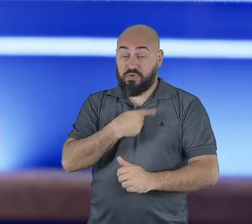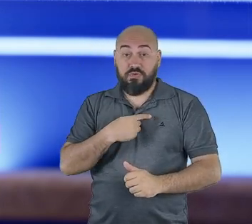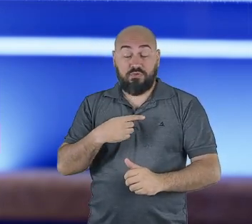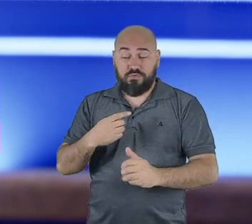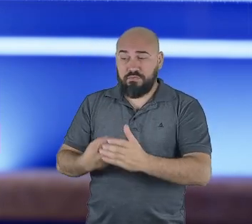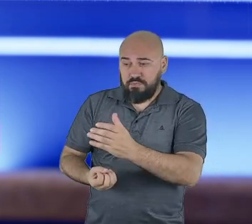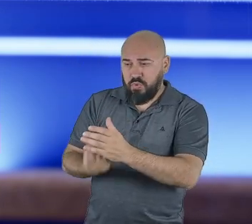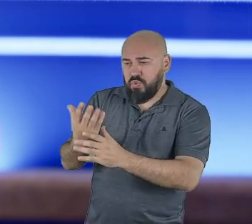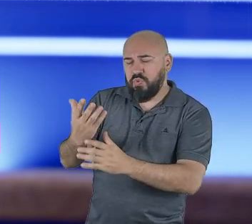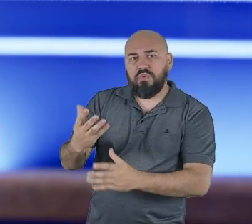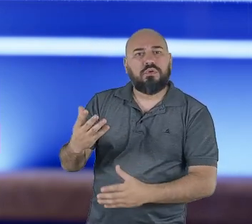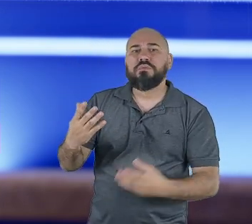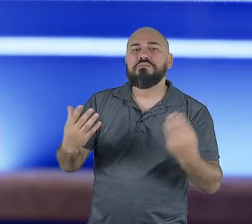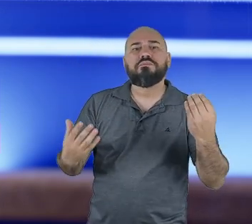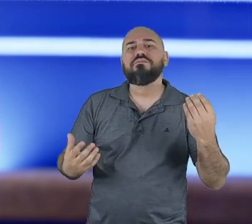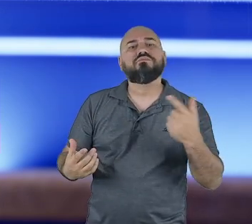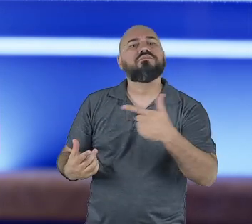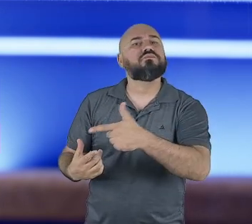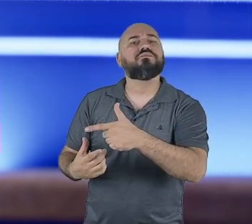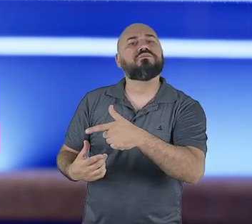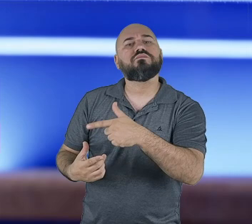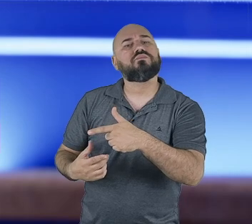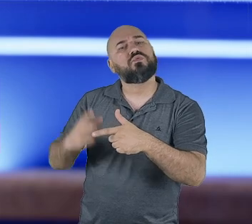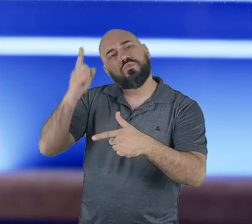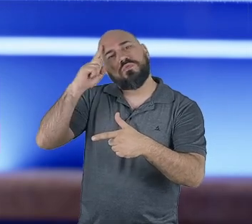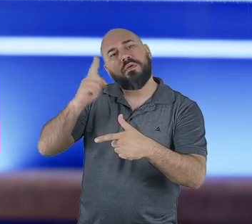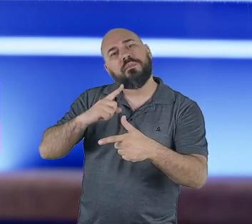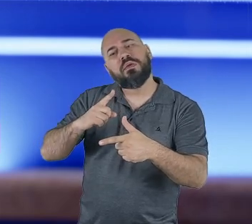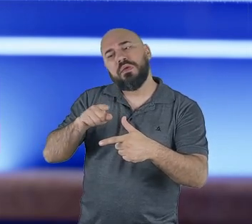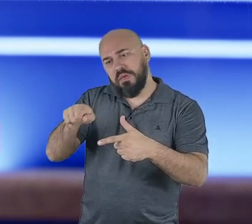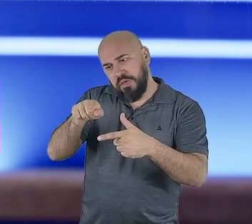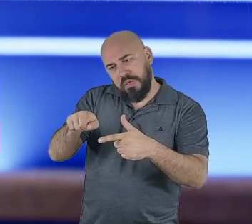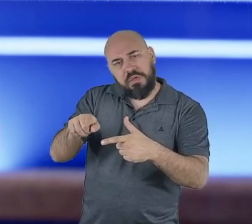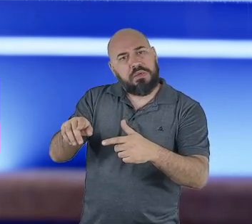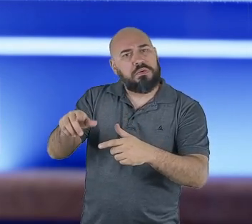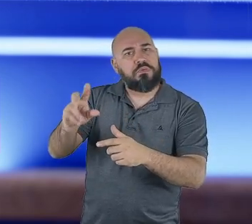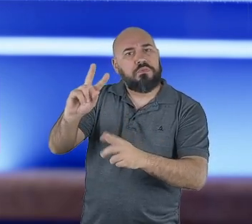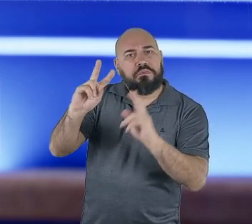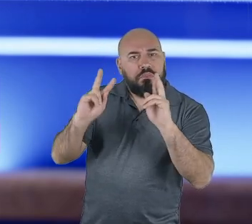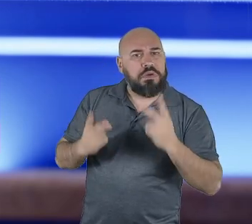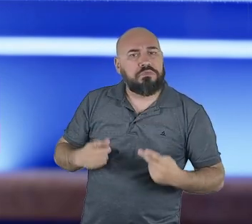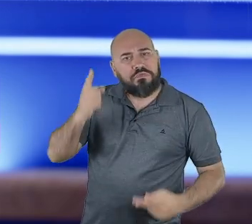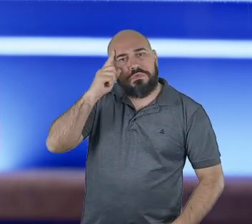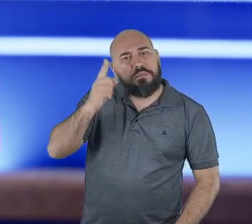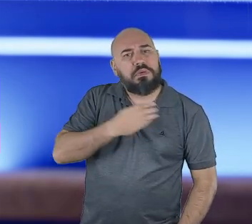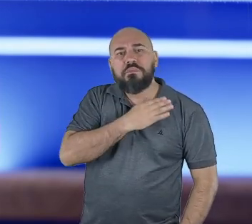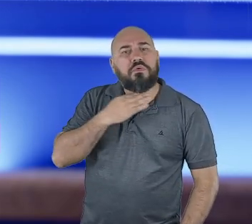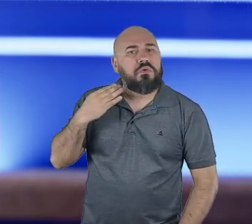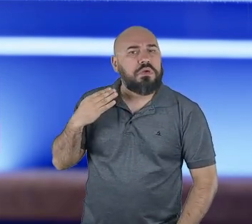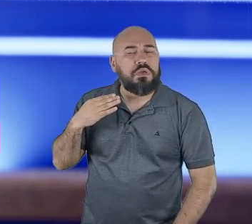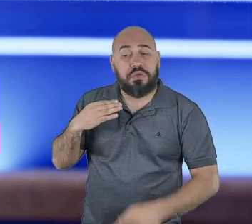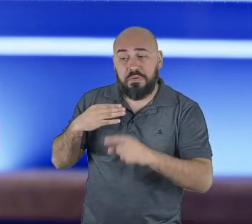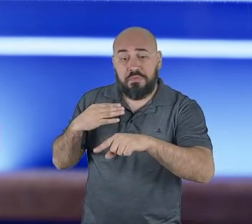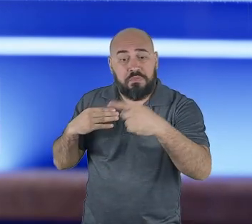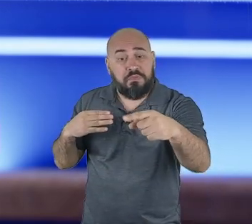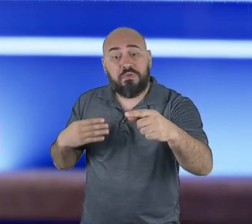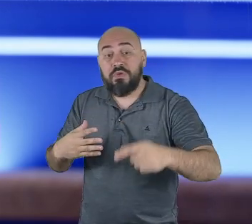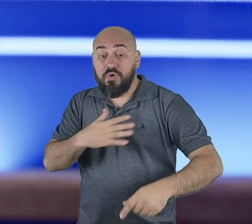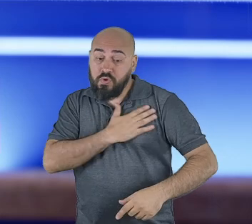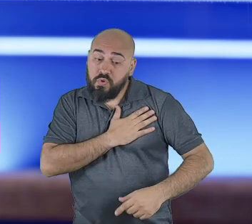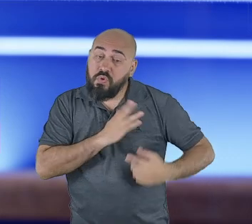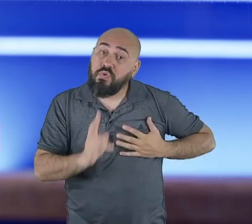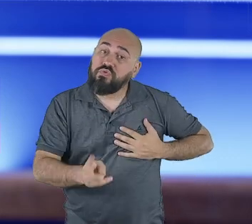da eternidade. Para os últimos dias da história, Deus ele tem enviado